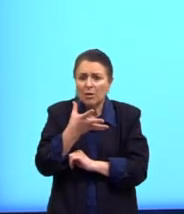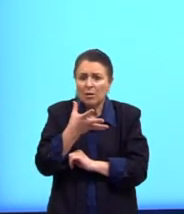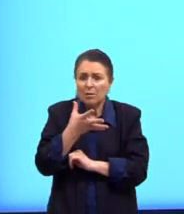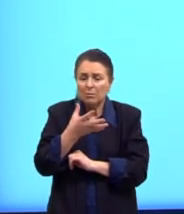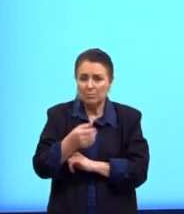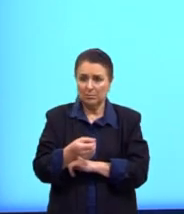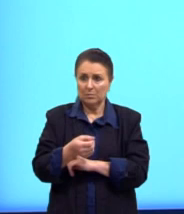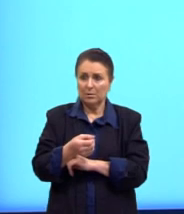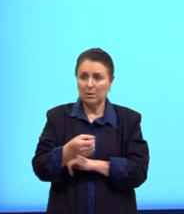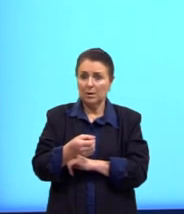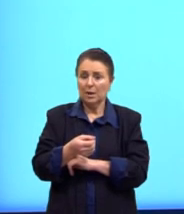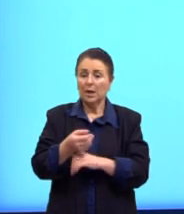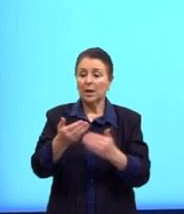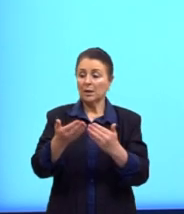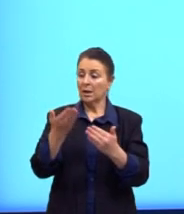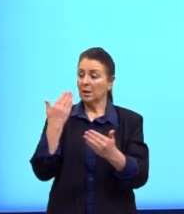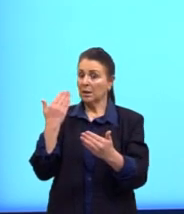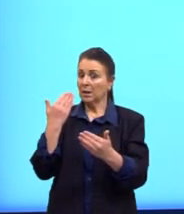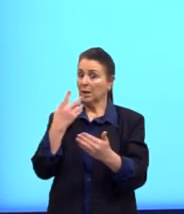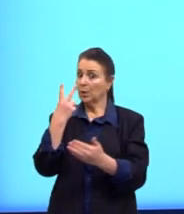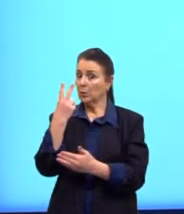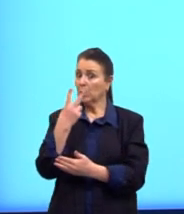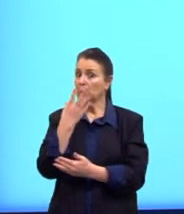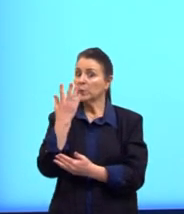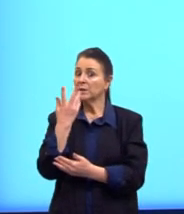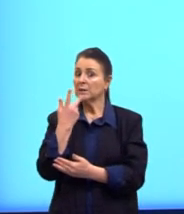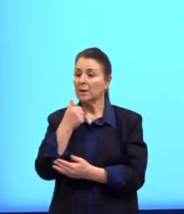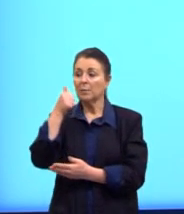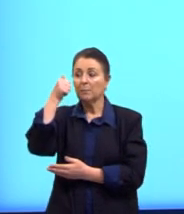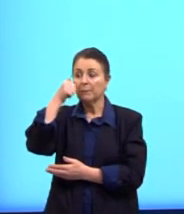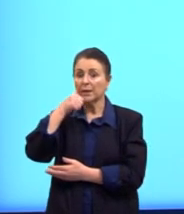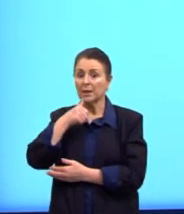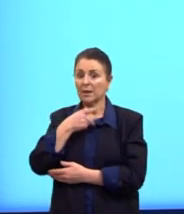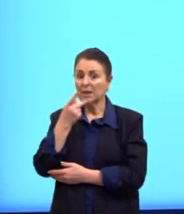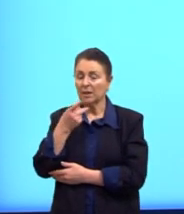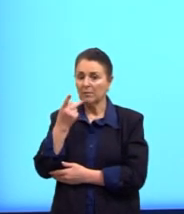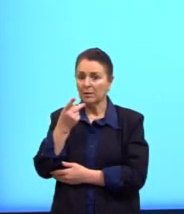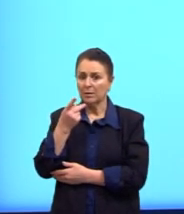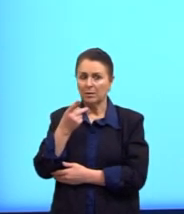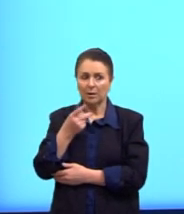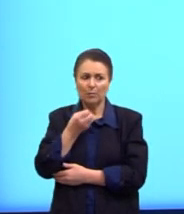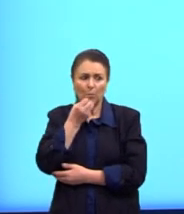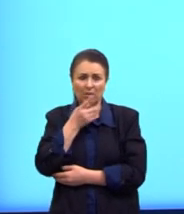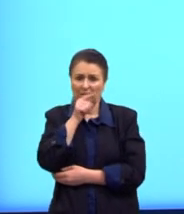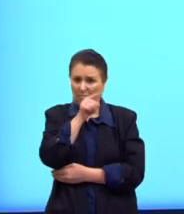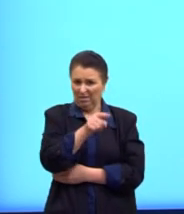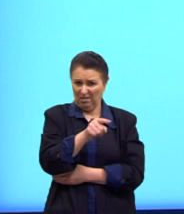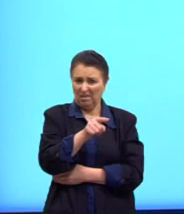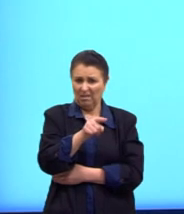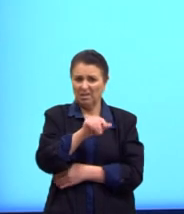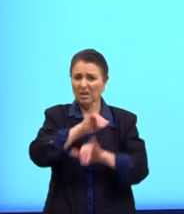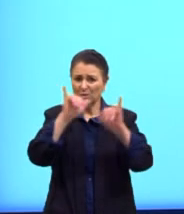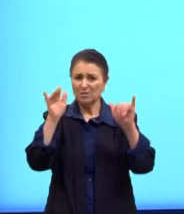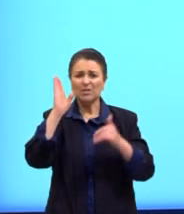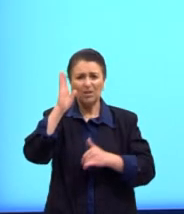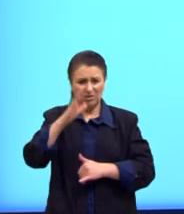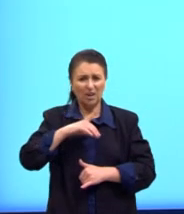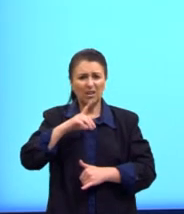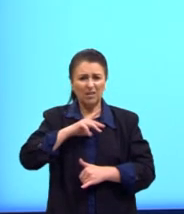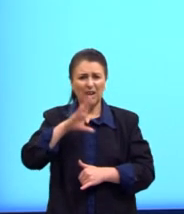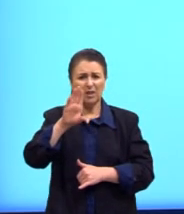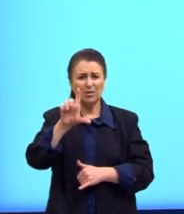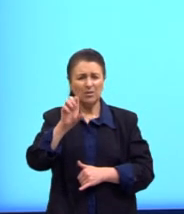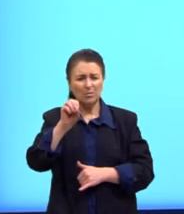no fundo a gente tem duas crianças a menina fala devemos contar que a notícia já foi divulgada nos